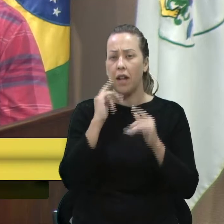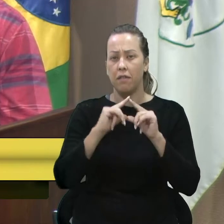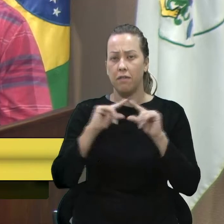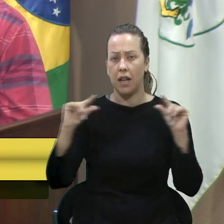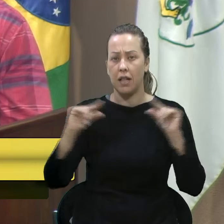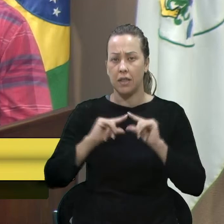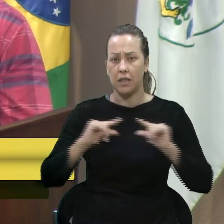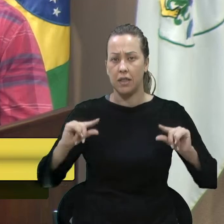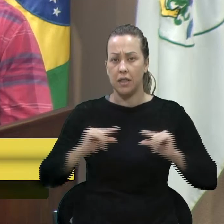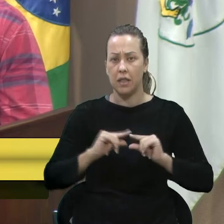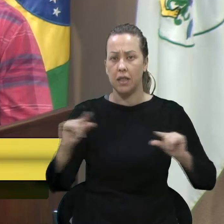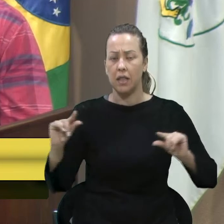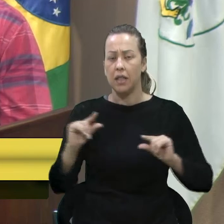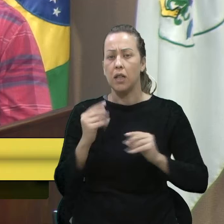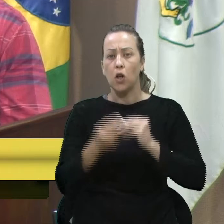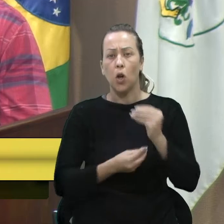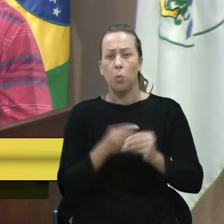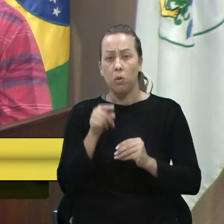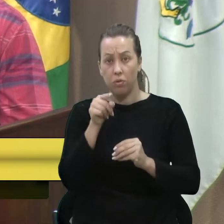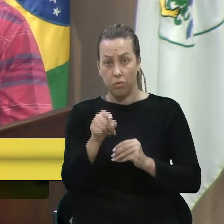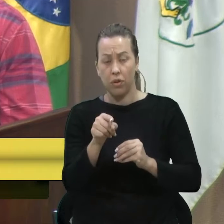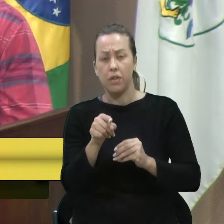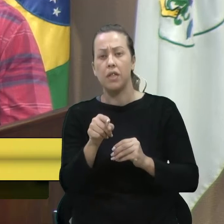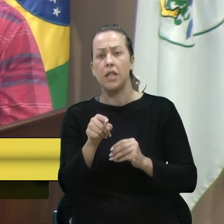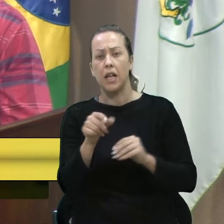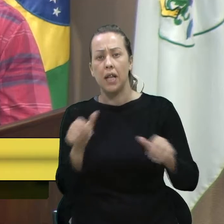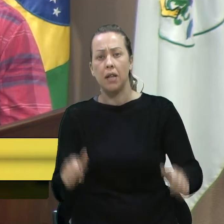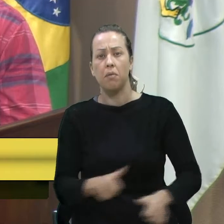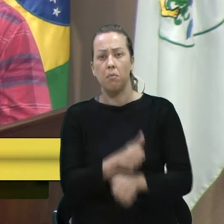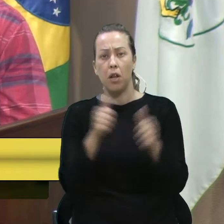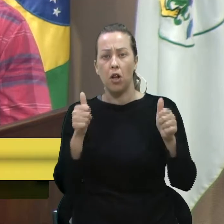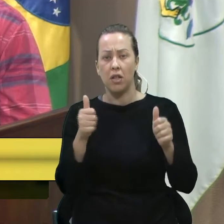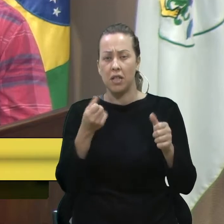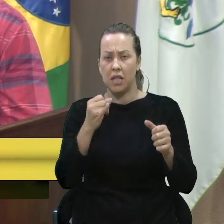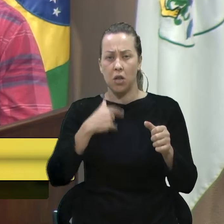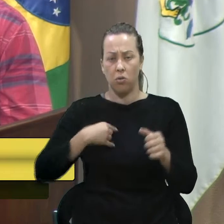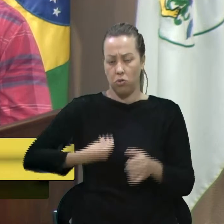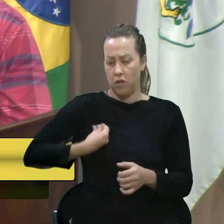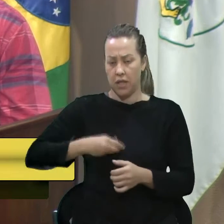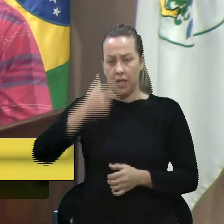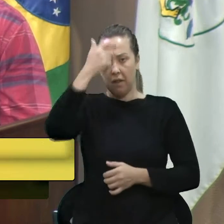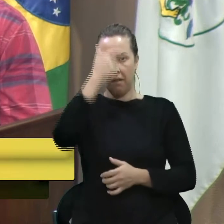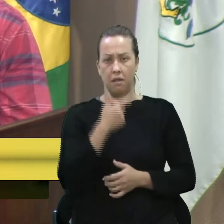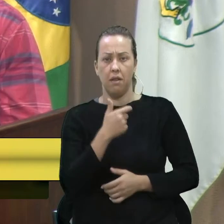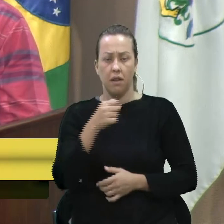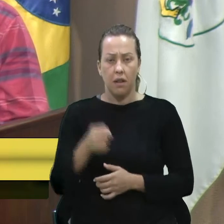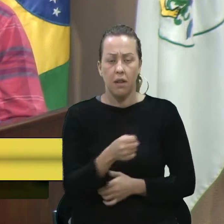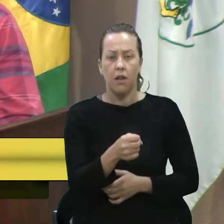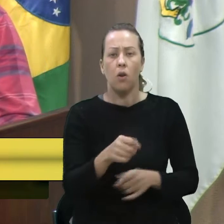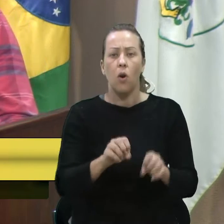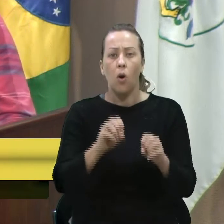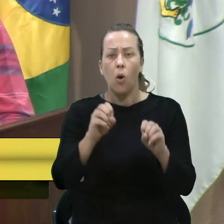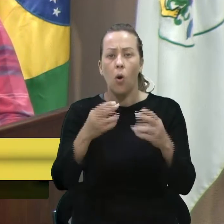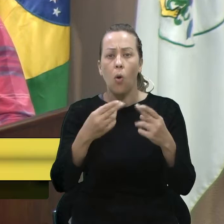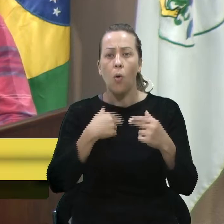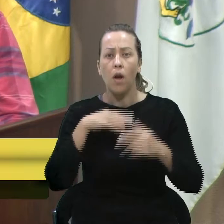frases como: você estaria melhor sem mim, ou talvez eu devesse